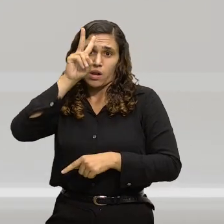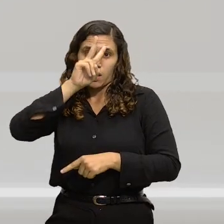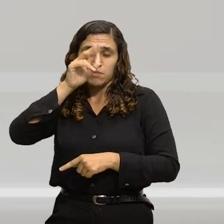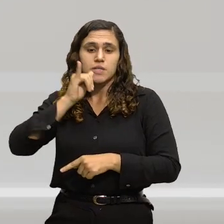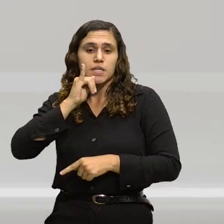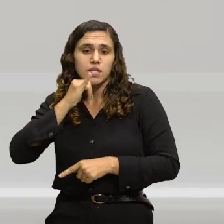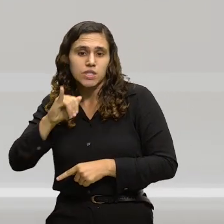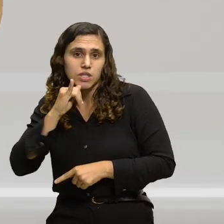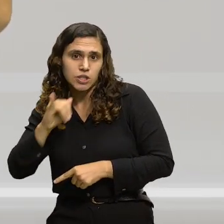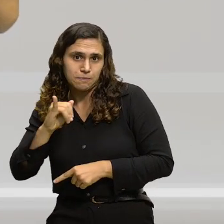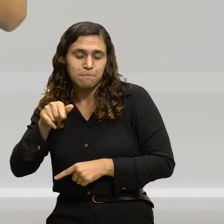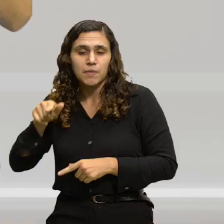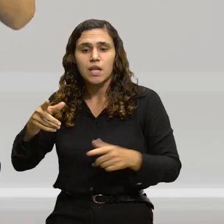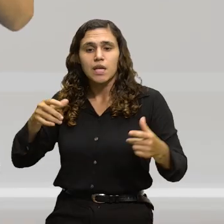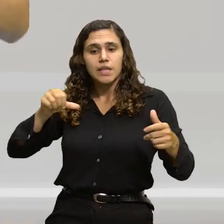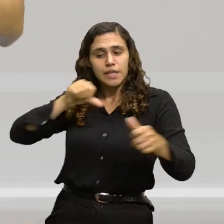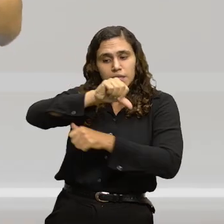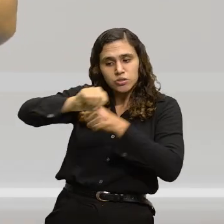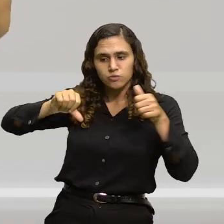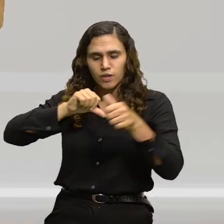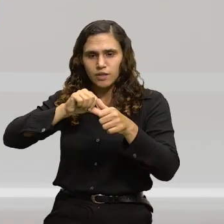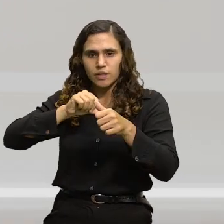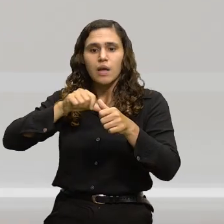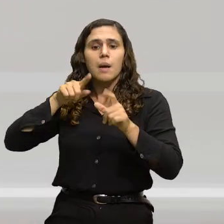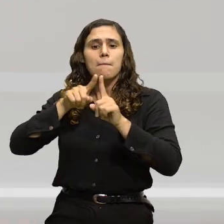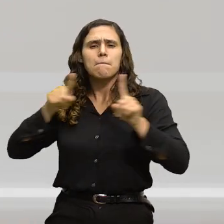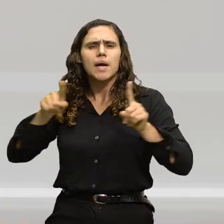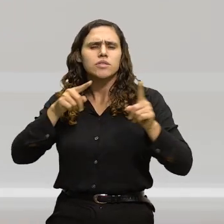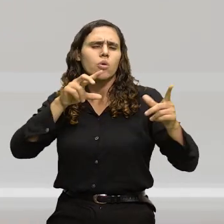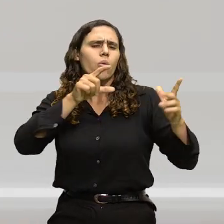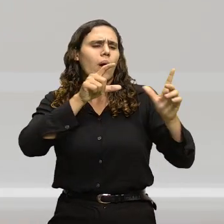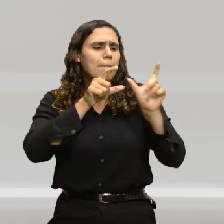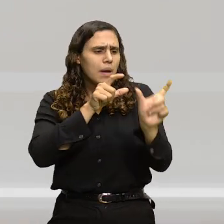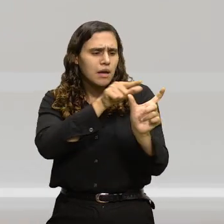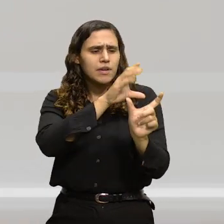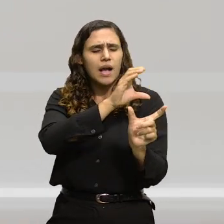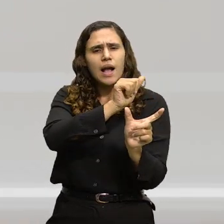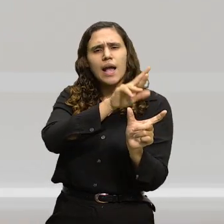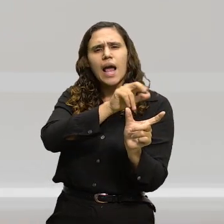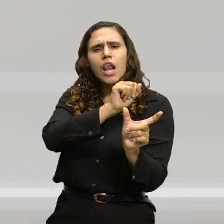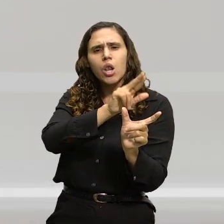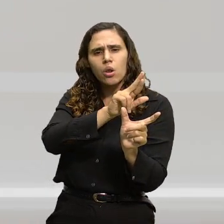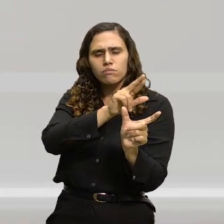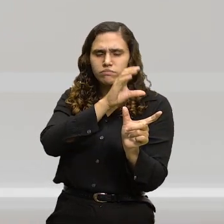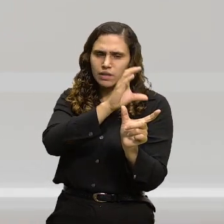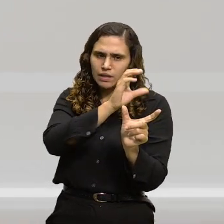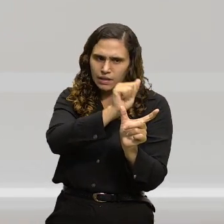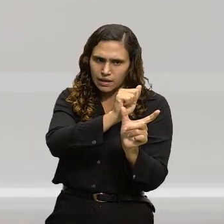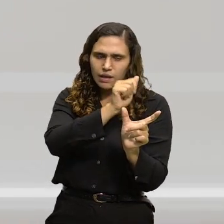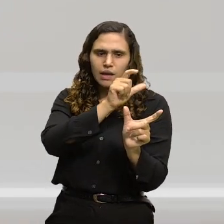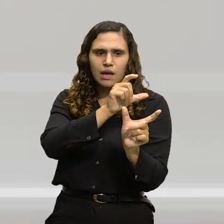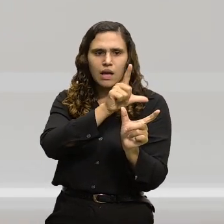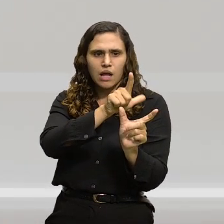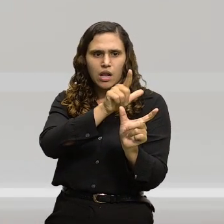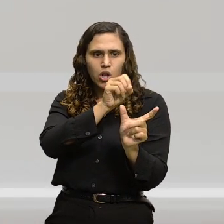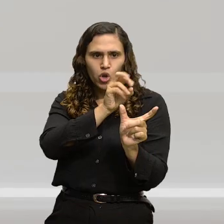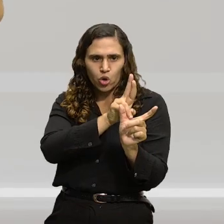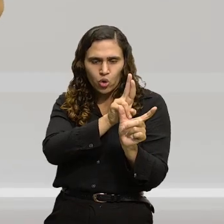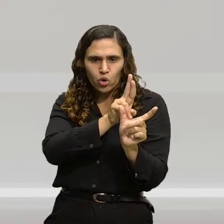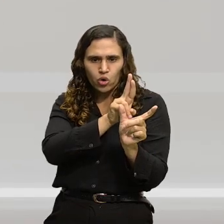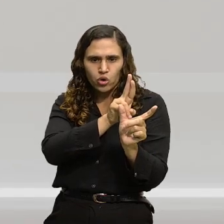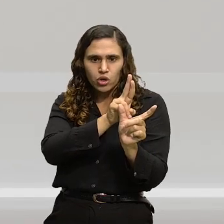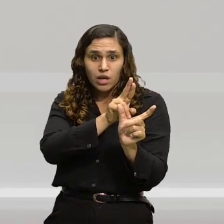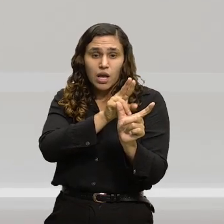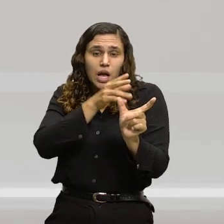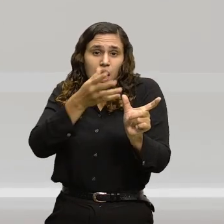térmica, porém, nós usamos o termo calor como definição de própria energia térmica. Então, a gente fala,